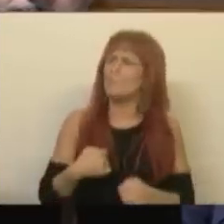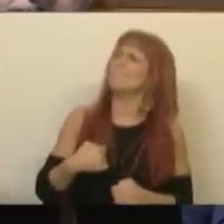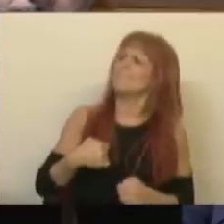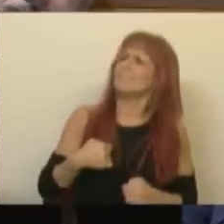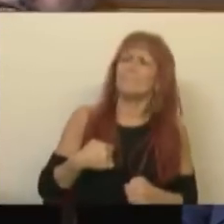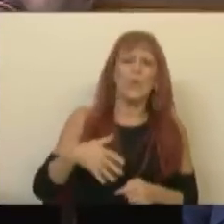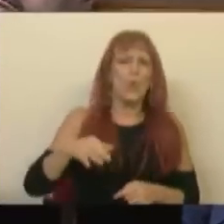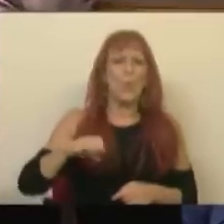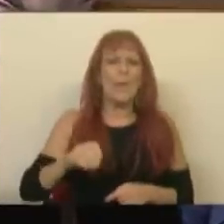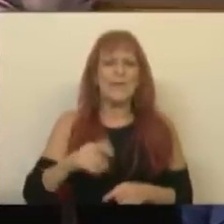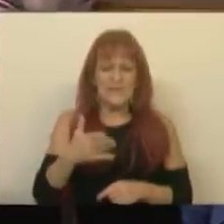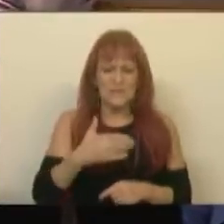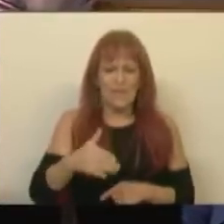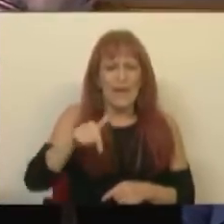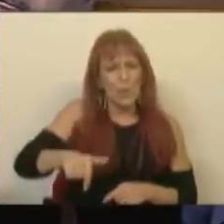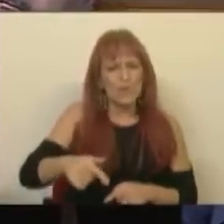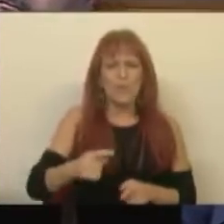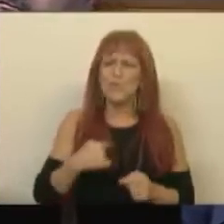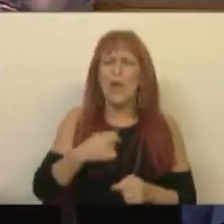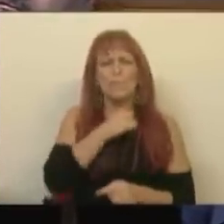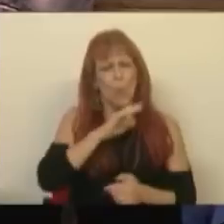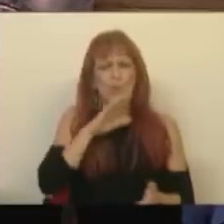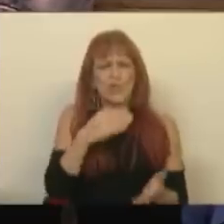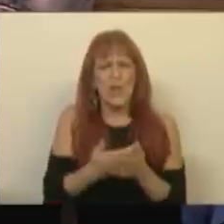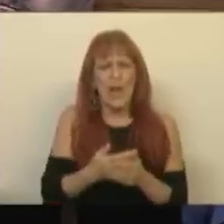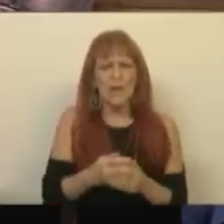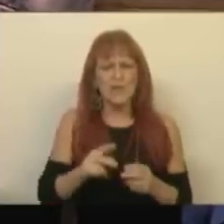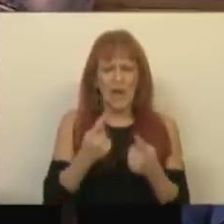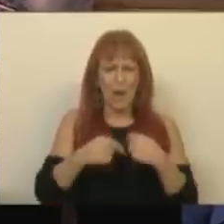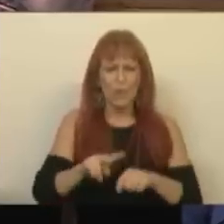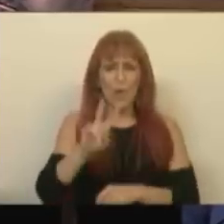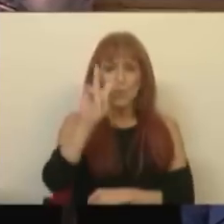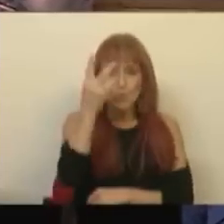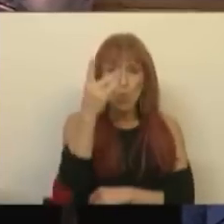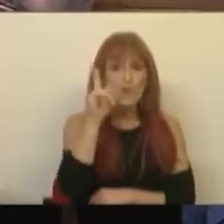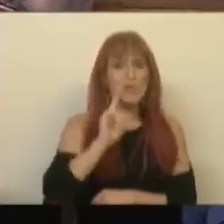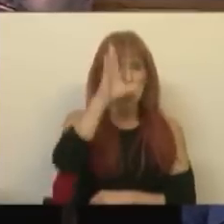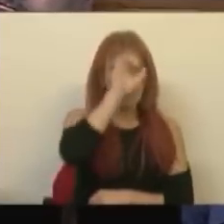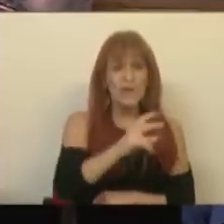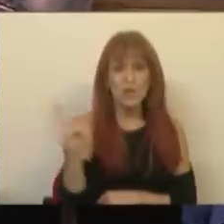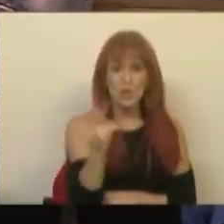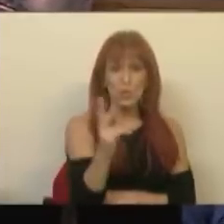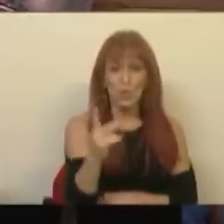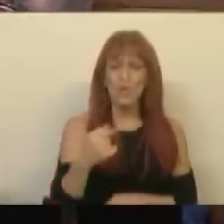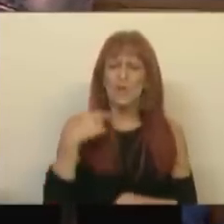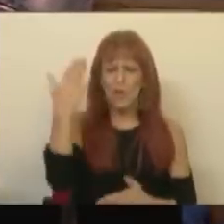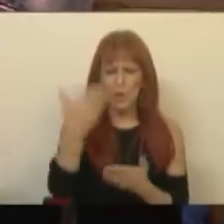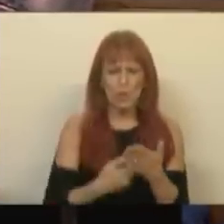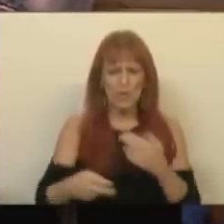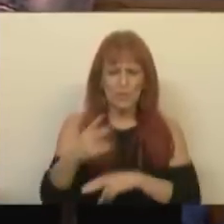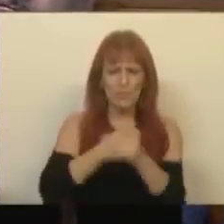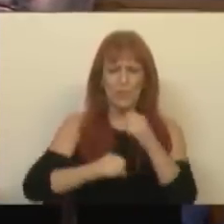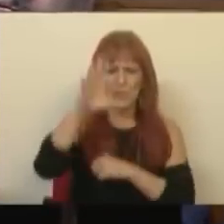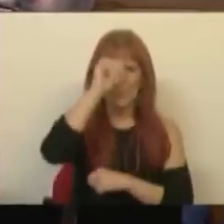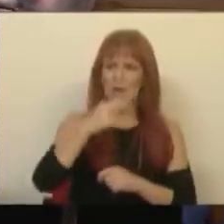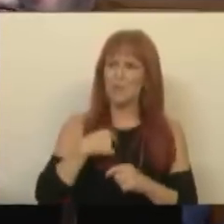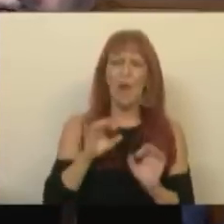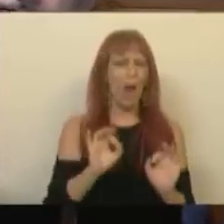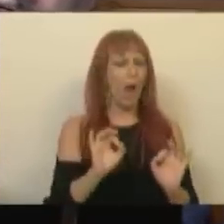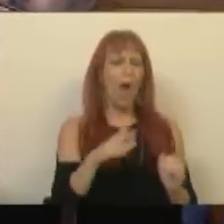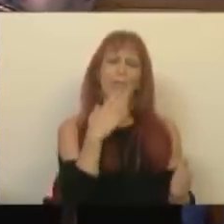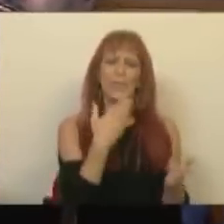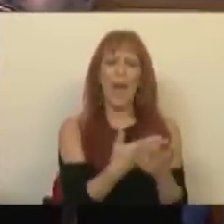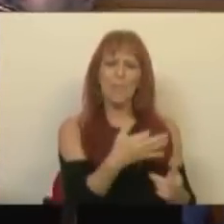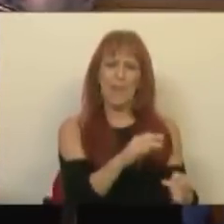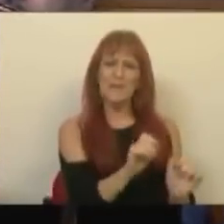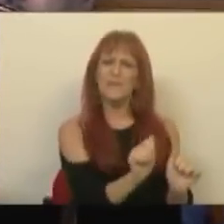em conta que o partido socialista esta semana já viabilizou duas audições a duas ministras eu diria que a missão de censura foi uma verdadeira terapia para